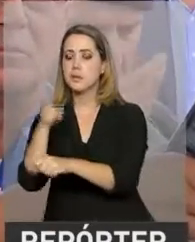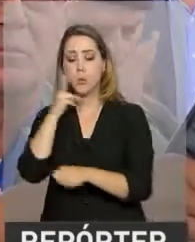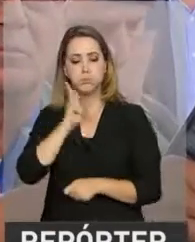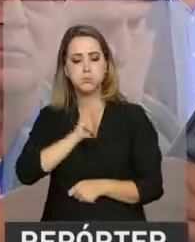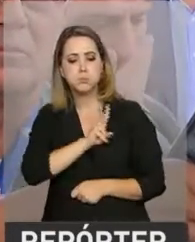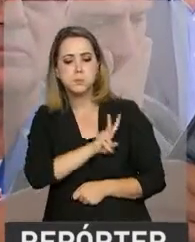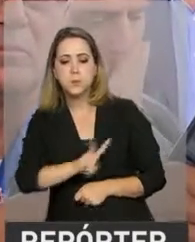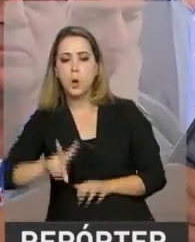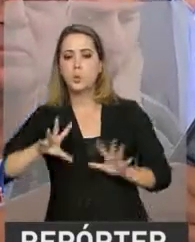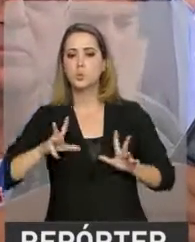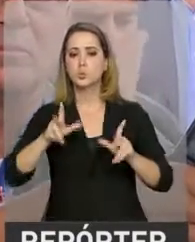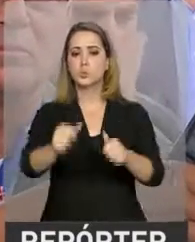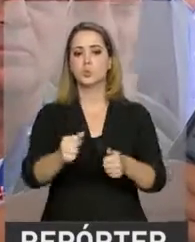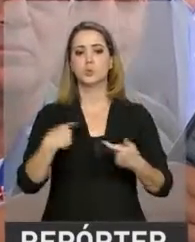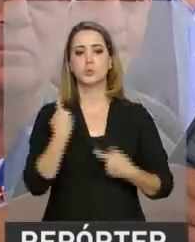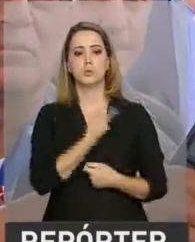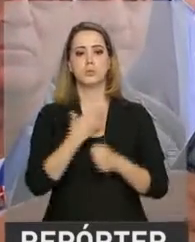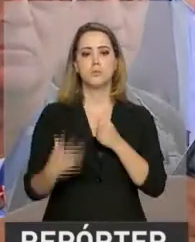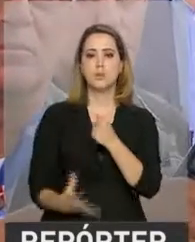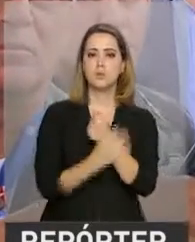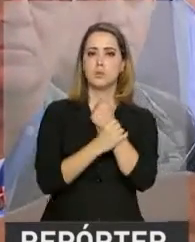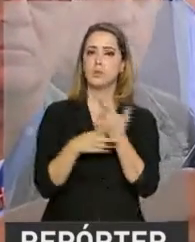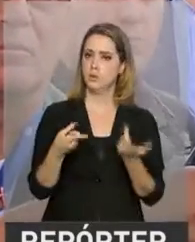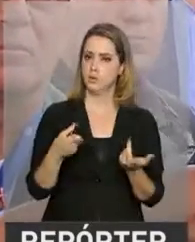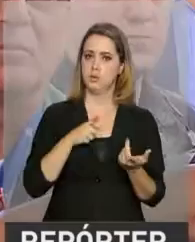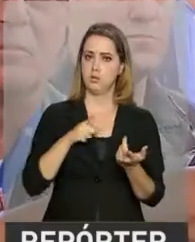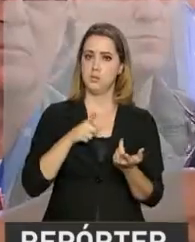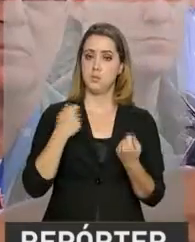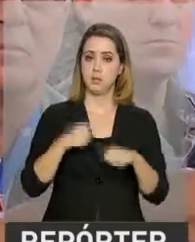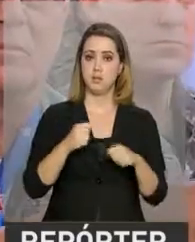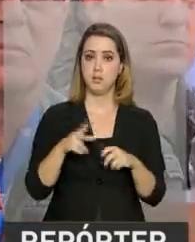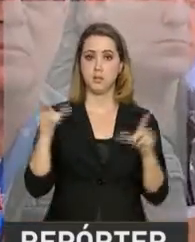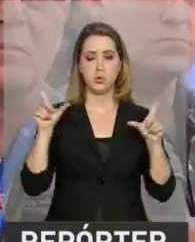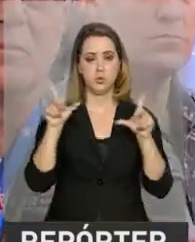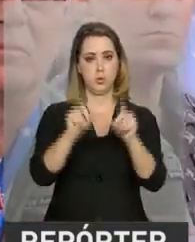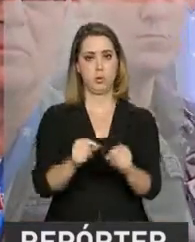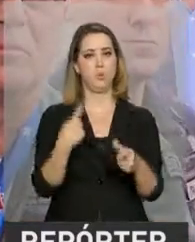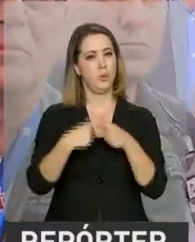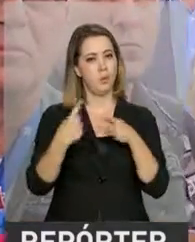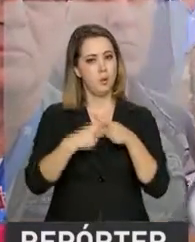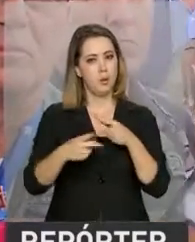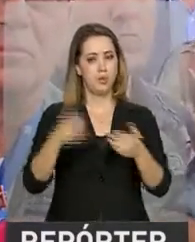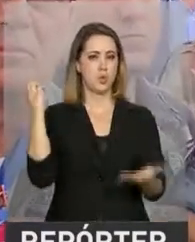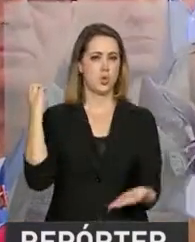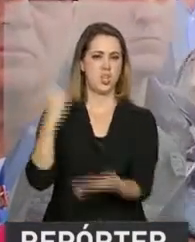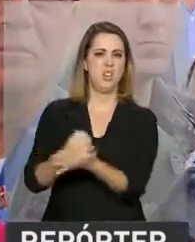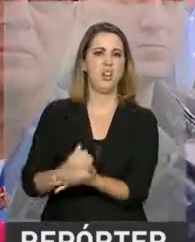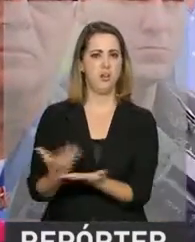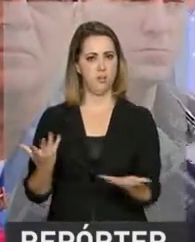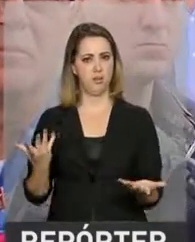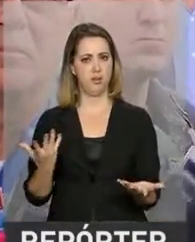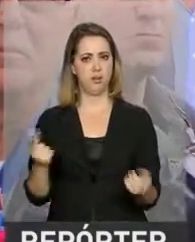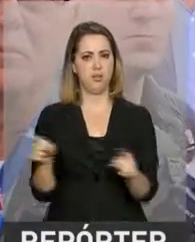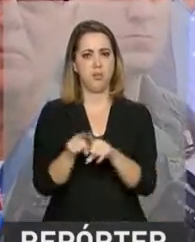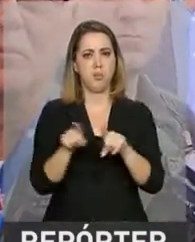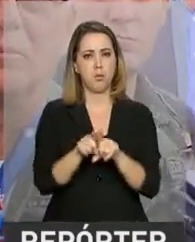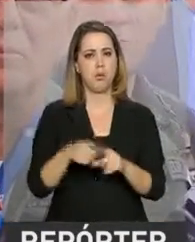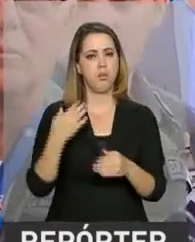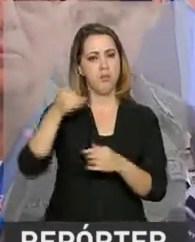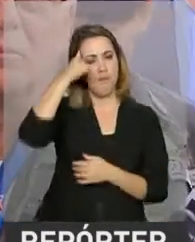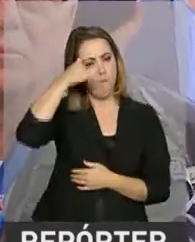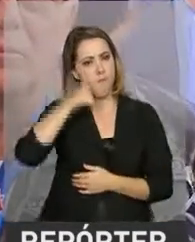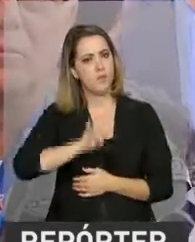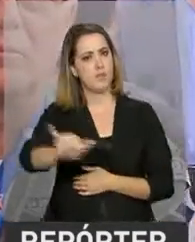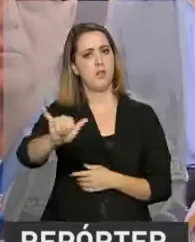segurança delas que nós vamos conseguir reduzir esta onda de criminalidade, vamos conseguir